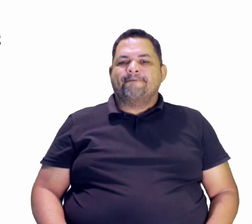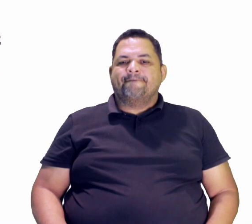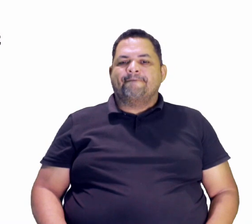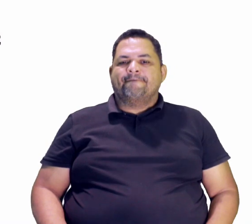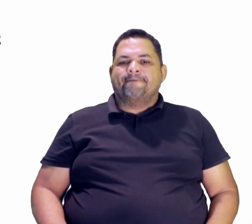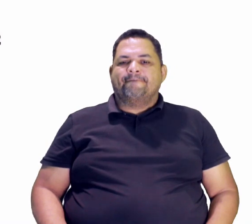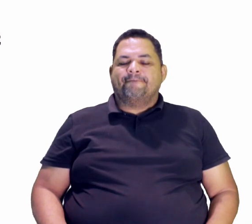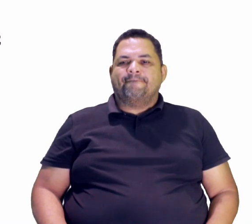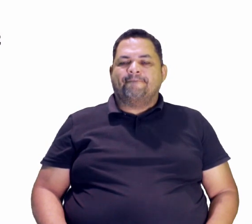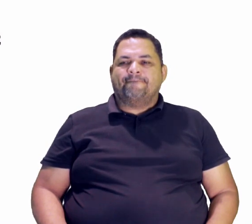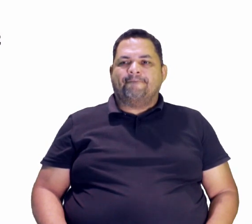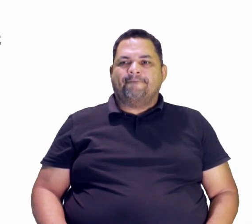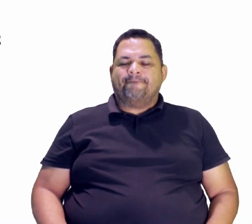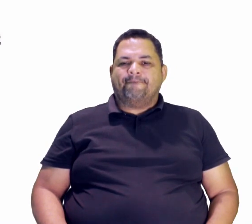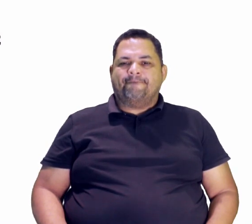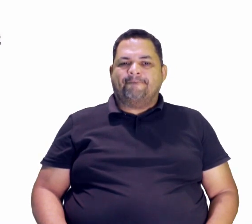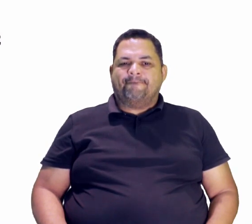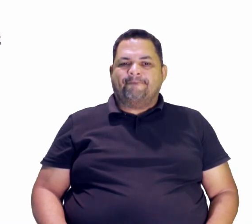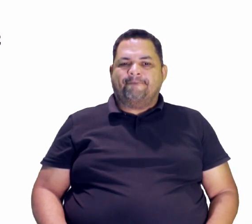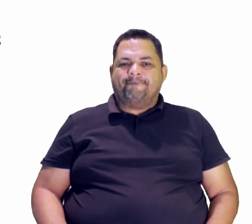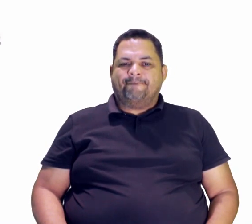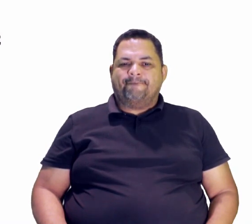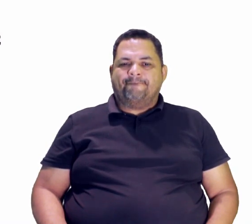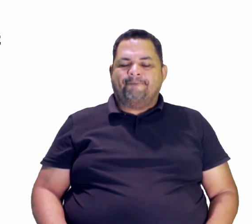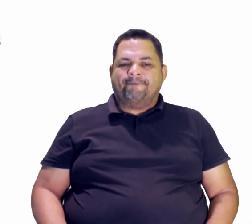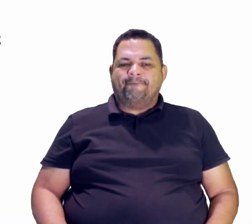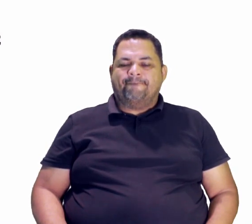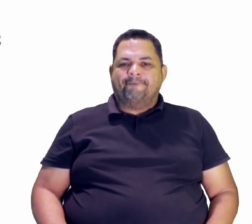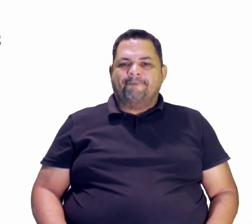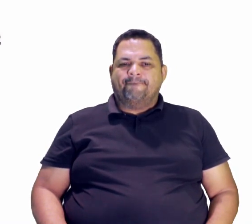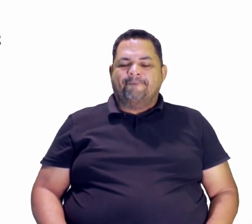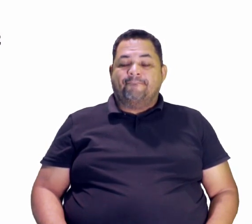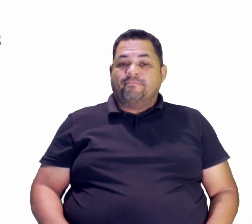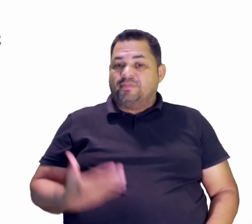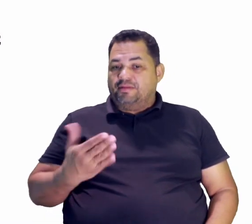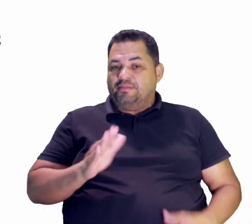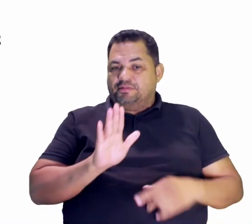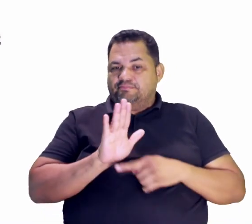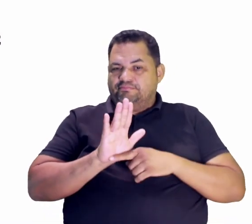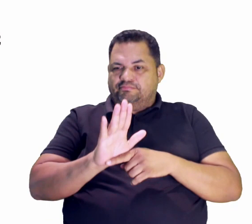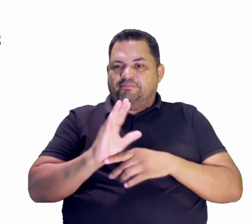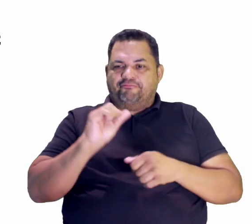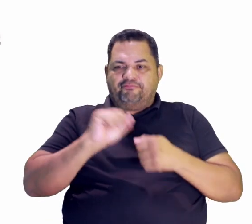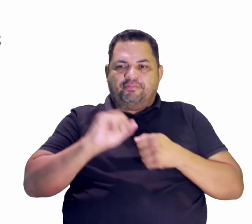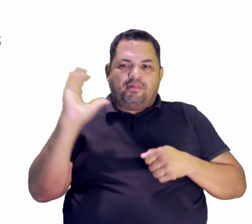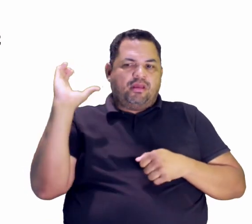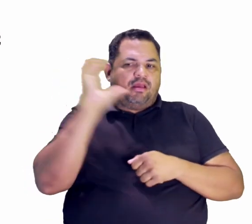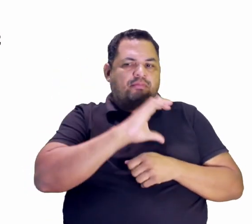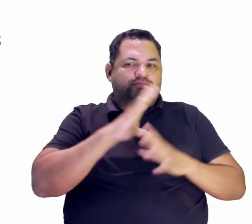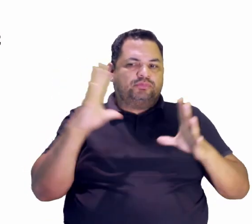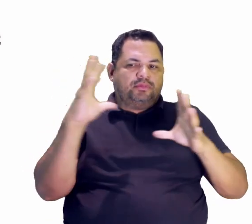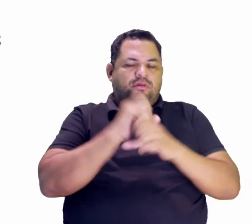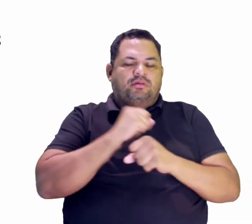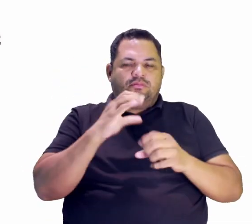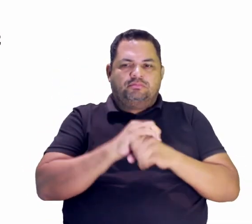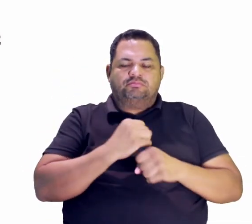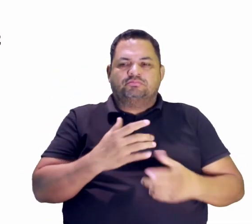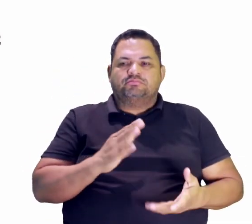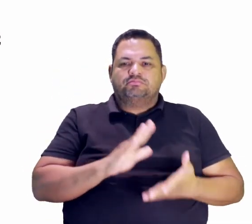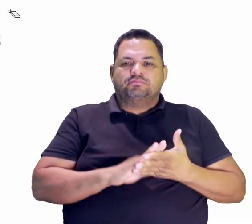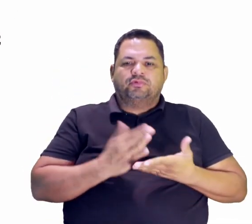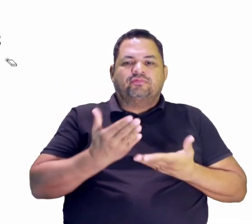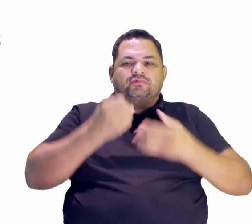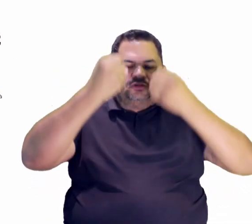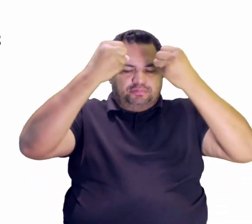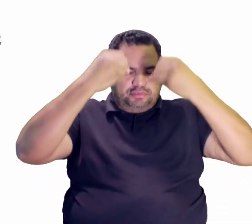Sabe as respostas. Então vamos lá. Isso aqui é para te ajudar, você fazer bem rápido, não precisa de fazer. Mas eu vou fazer passo a passo,